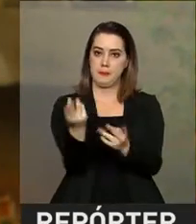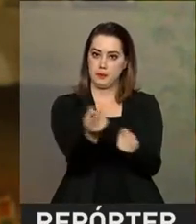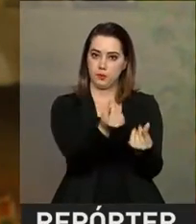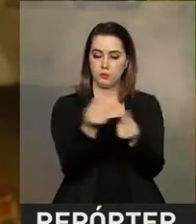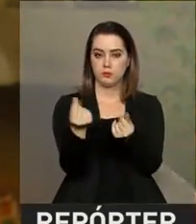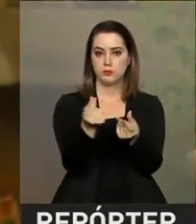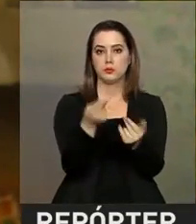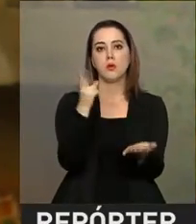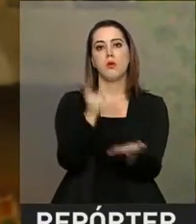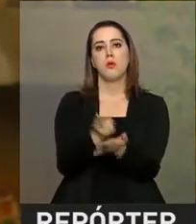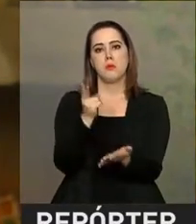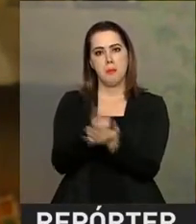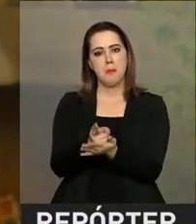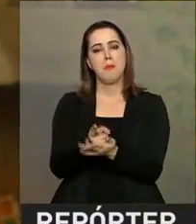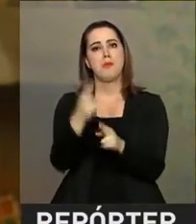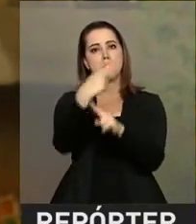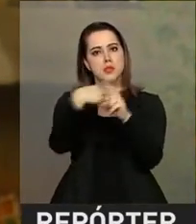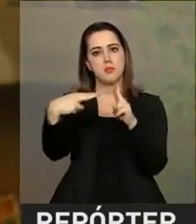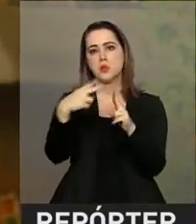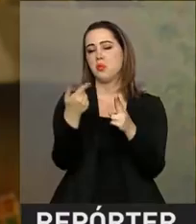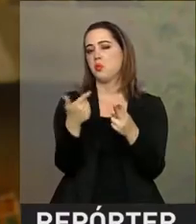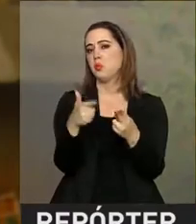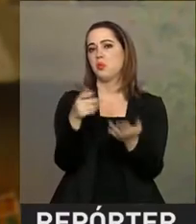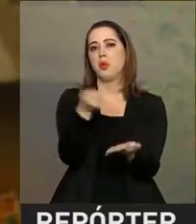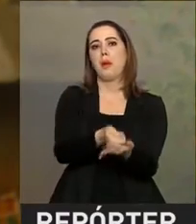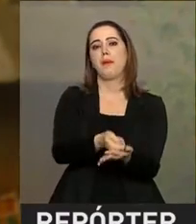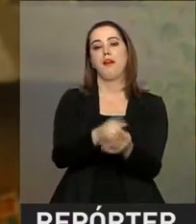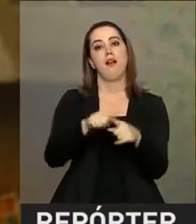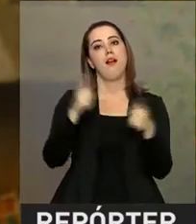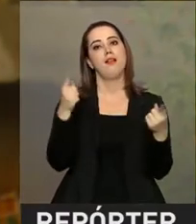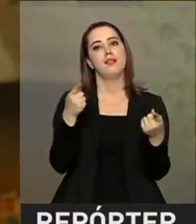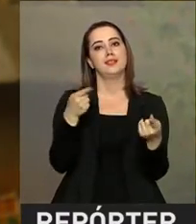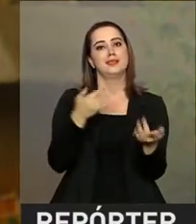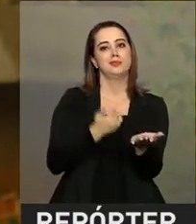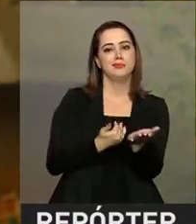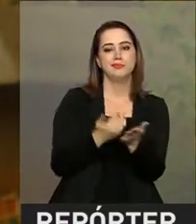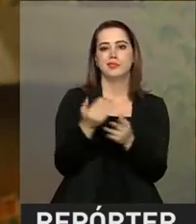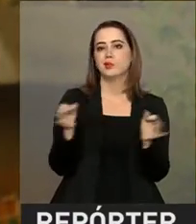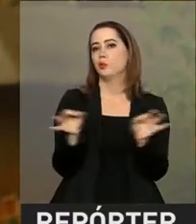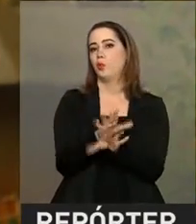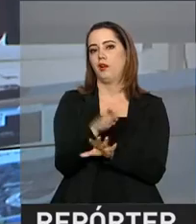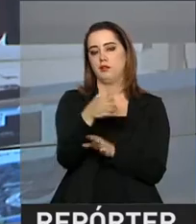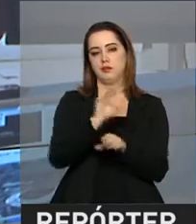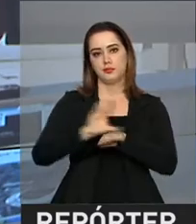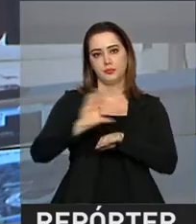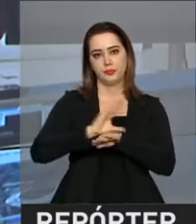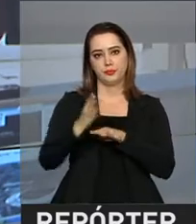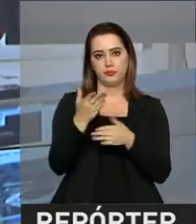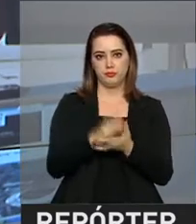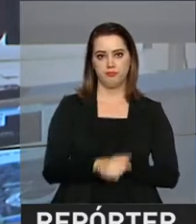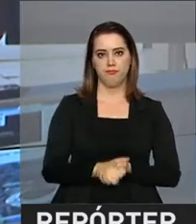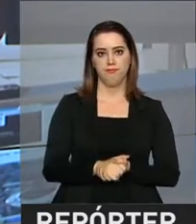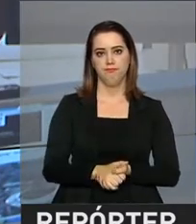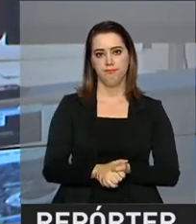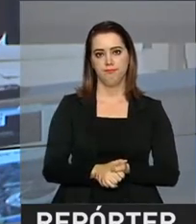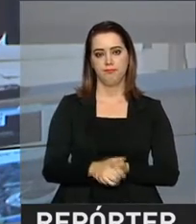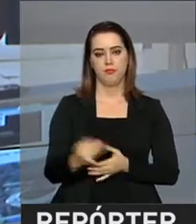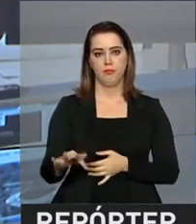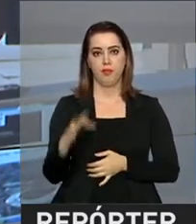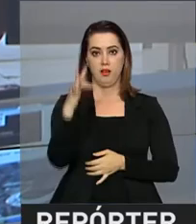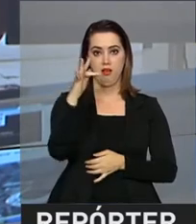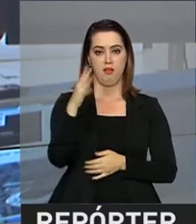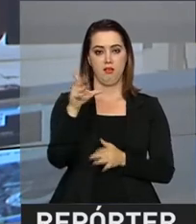mesmo universidade não sendo paga ele não consegue concluir o curso a inflação oficial